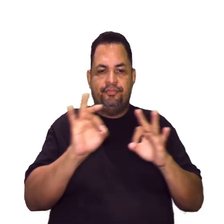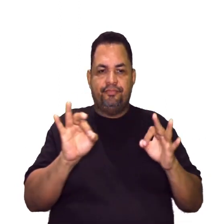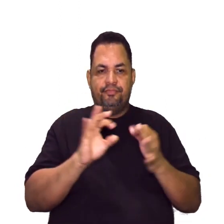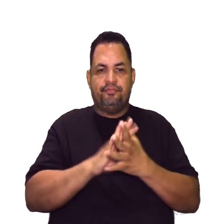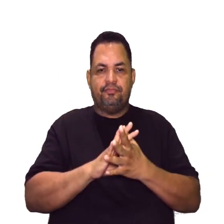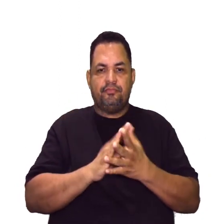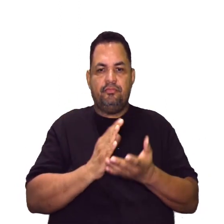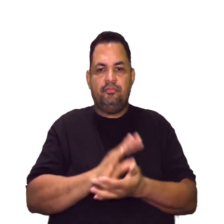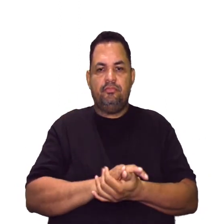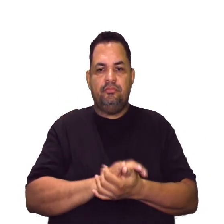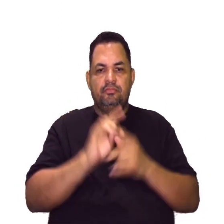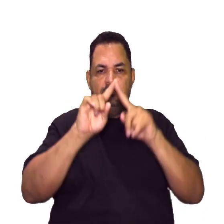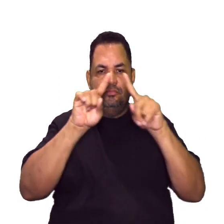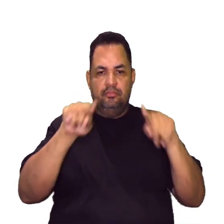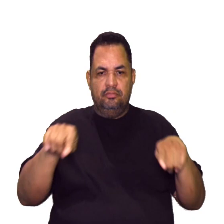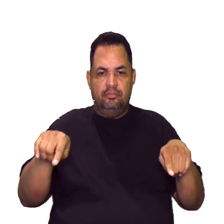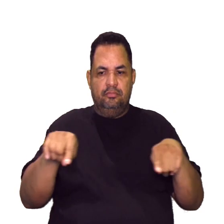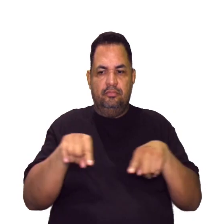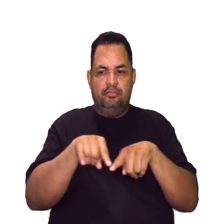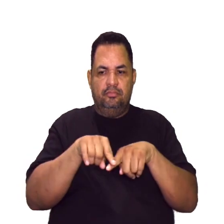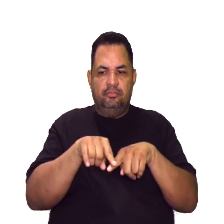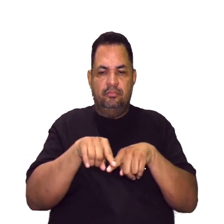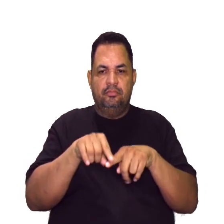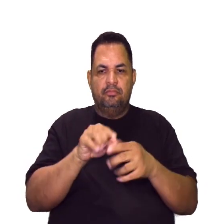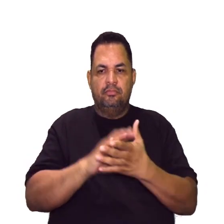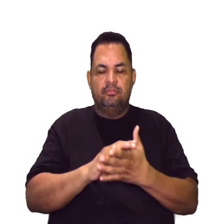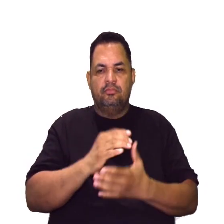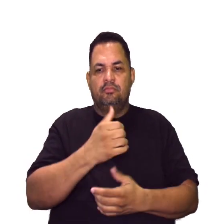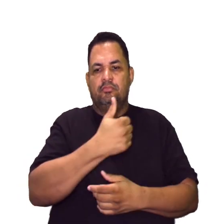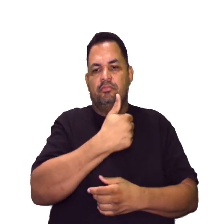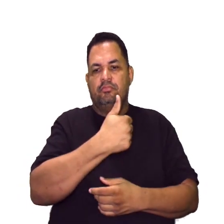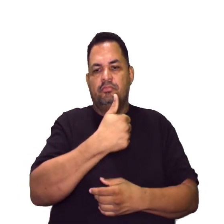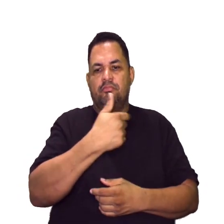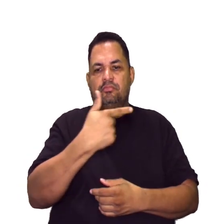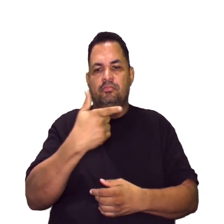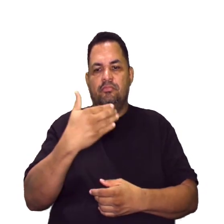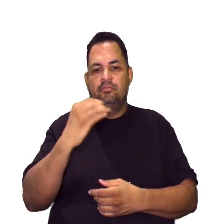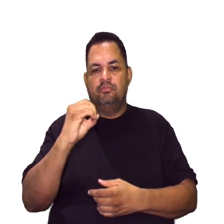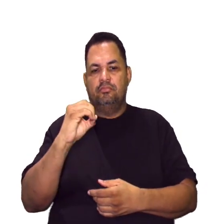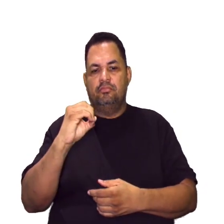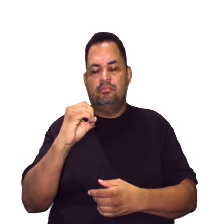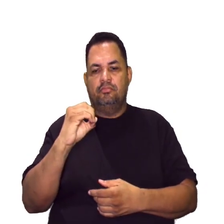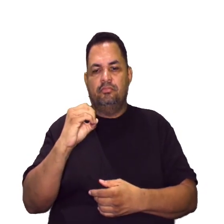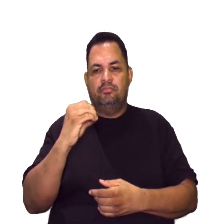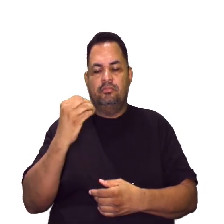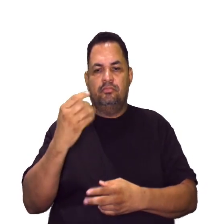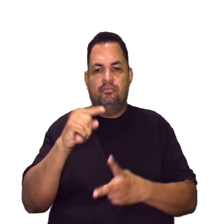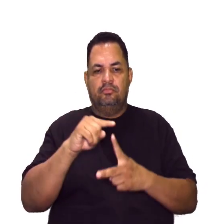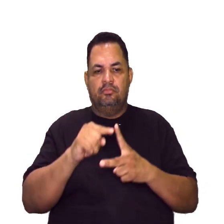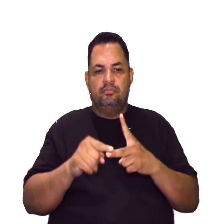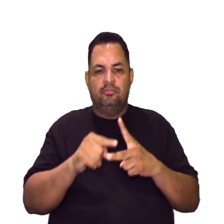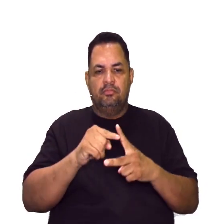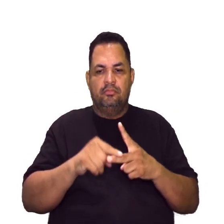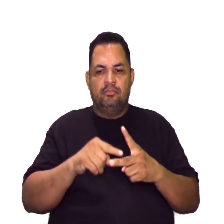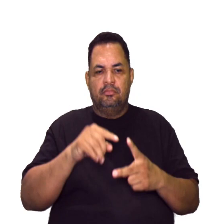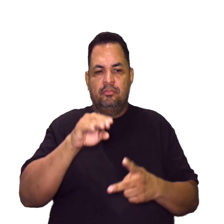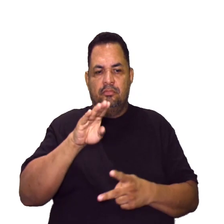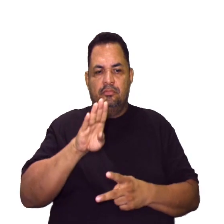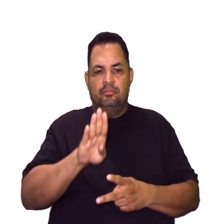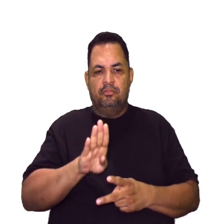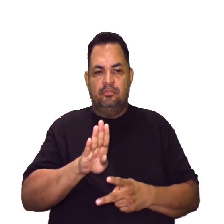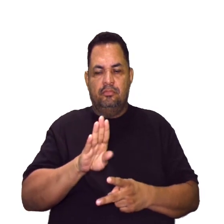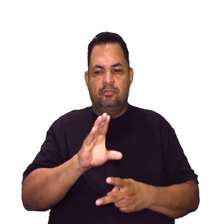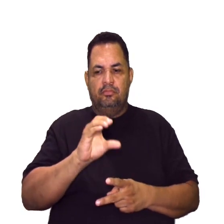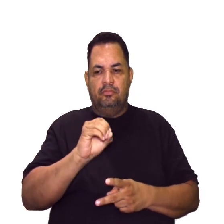é trigonal plana ou triangular, cujo ângulo é 120 graus. Exemplo. O boro